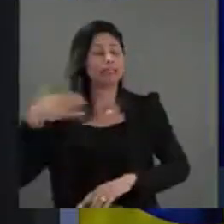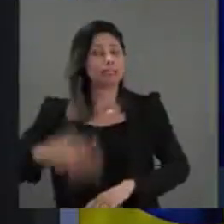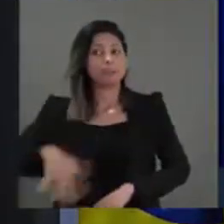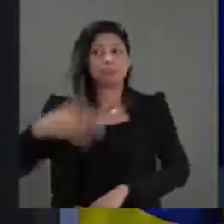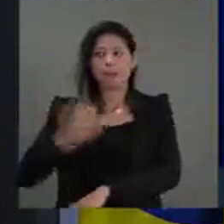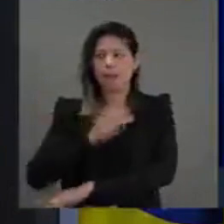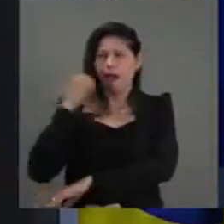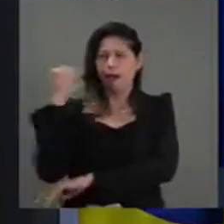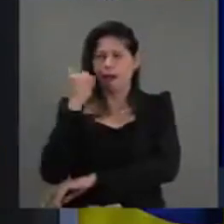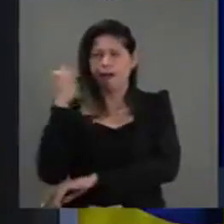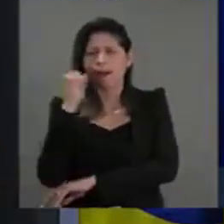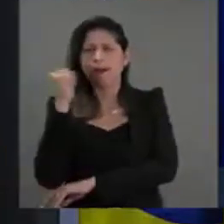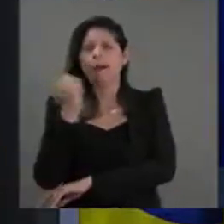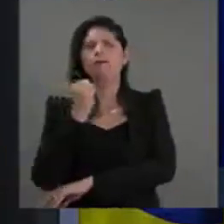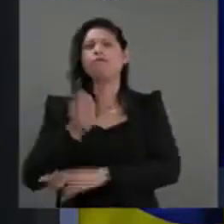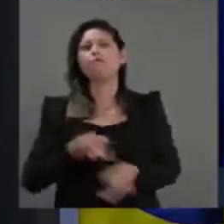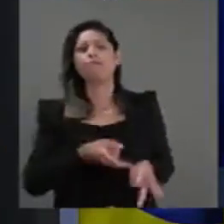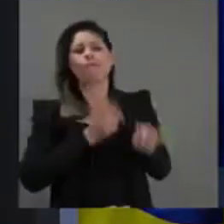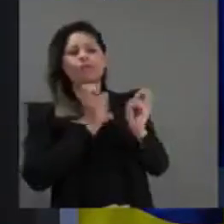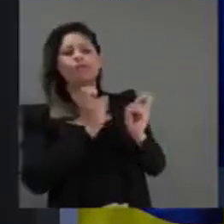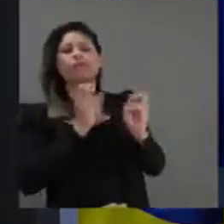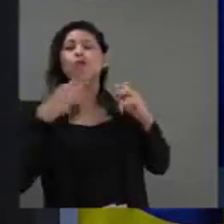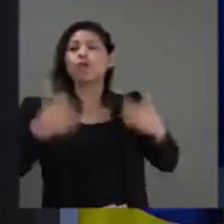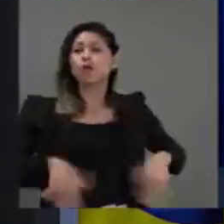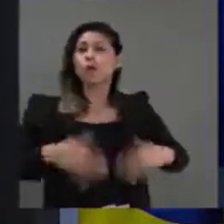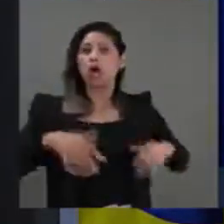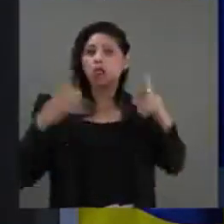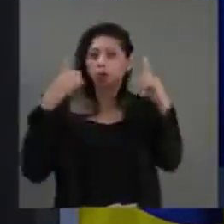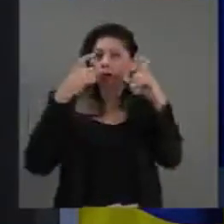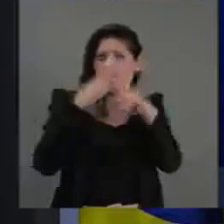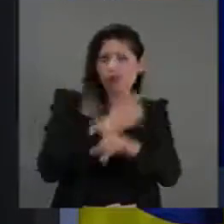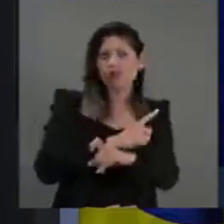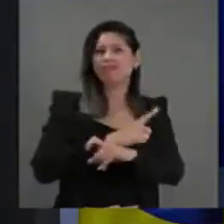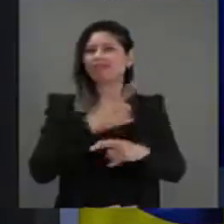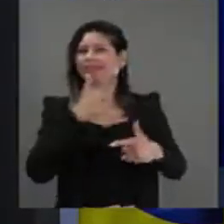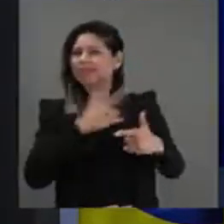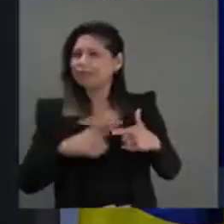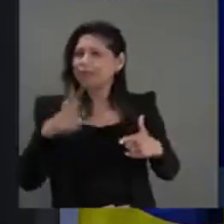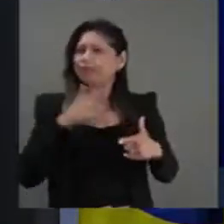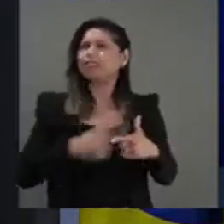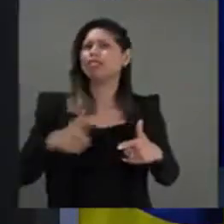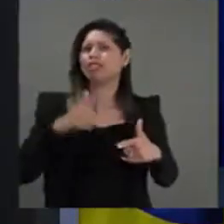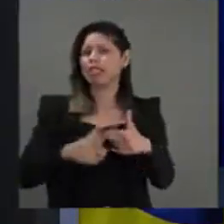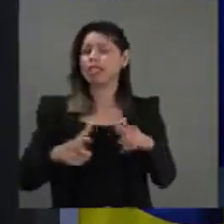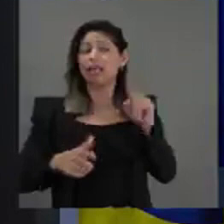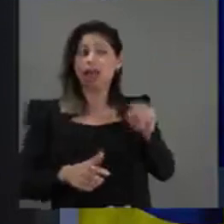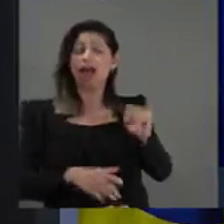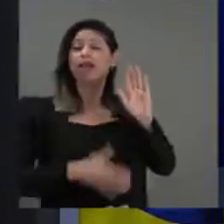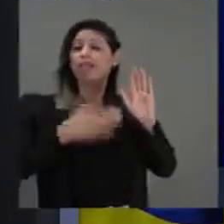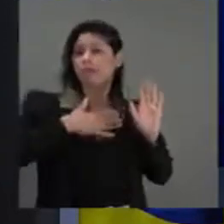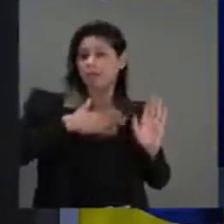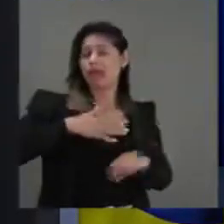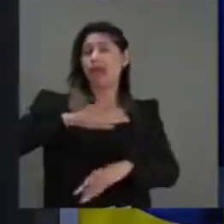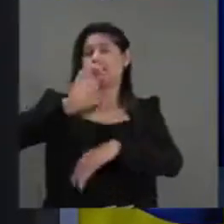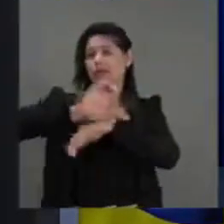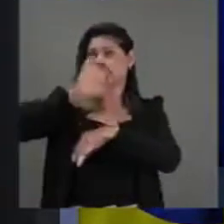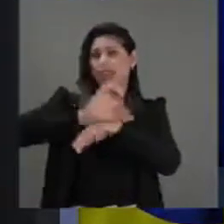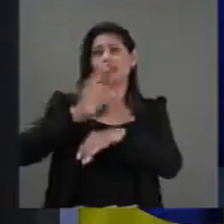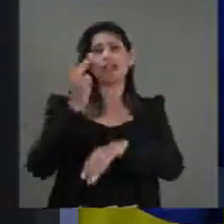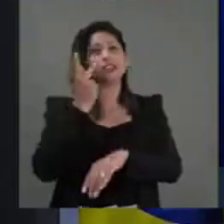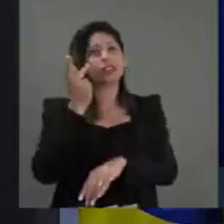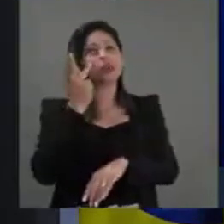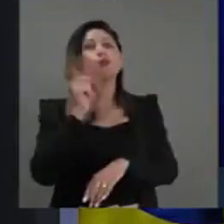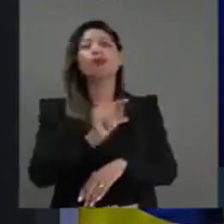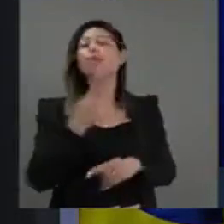o caos lá na Terra da Luz, que tentam transformar em Terra das Sombras, das trevas, porque quem